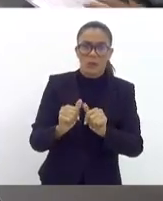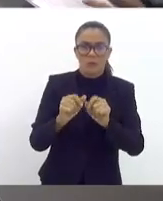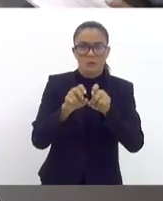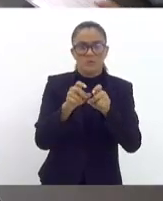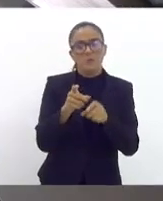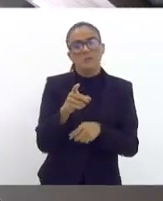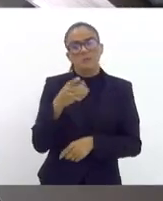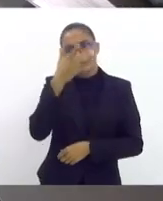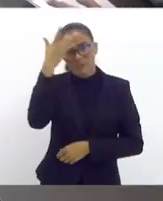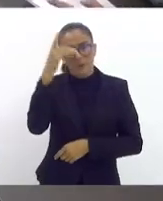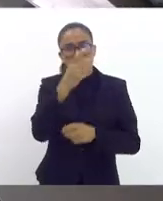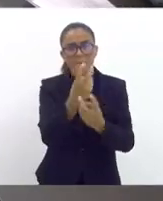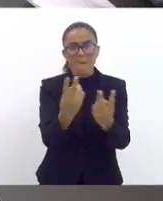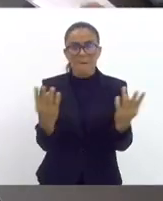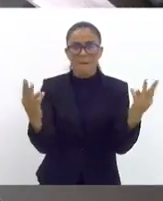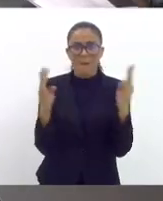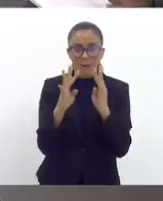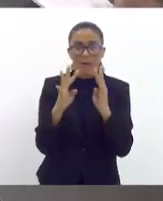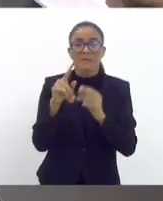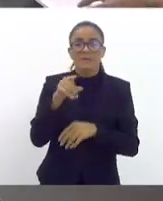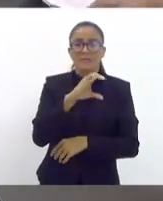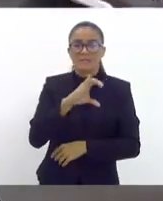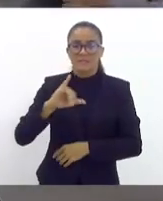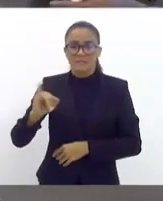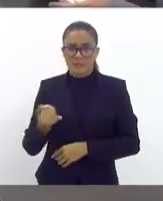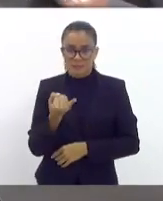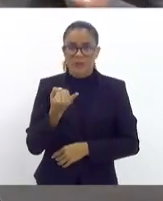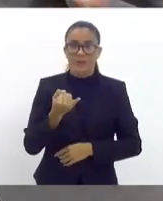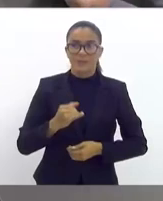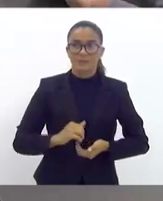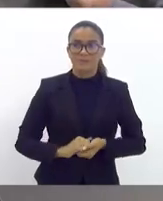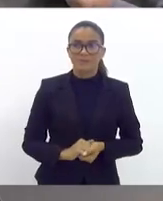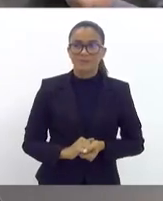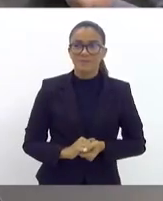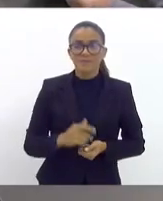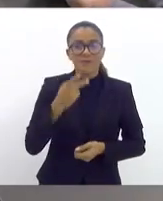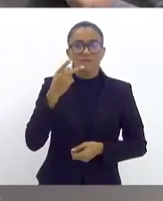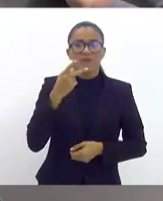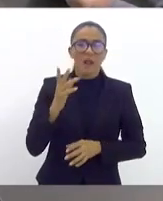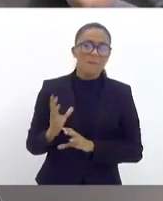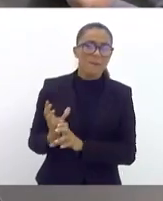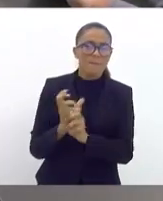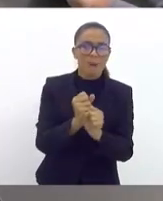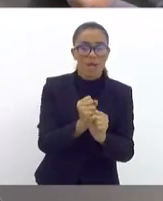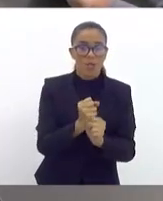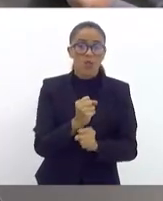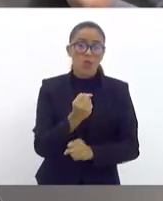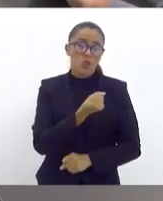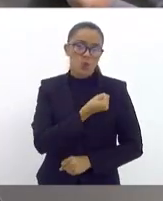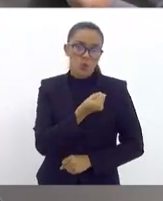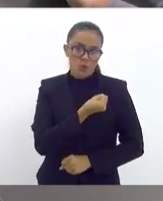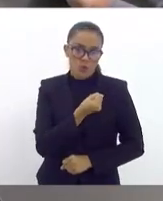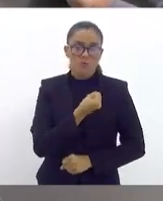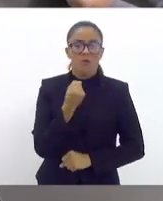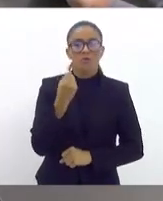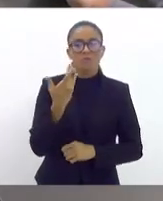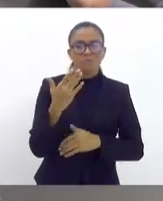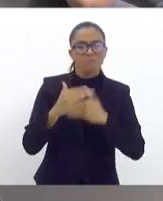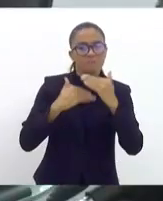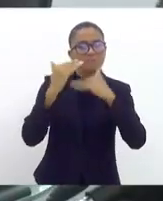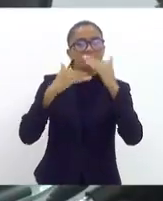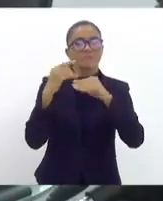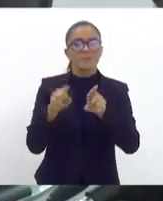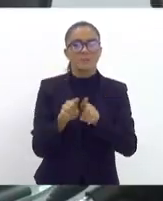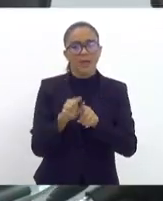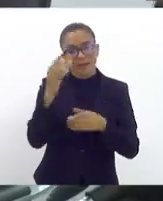tem feito um grande trabalho eu vou aproveitar o ensejo depois da fala de vossa excelência para falar alguns números aqui rapidamente produtividade e agradecer